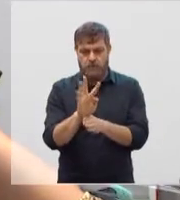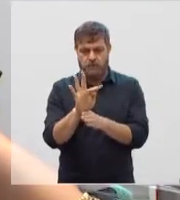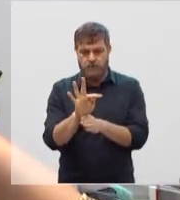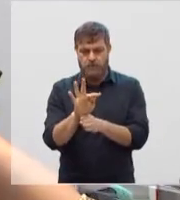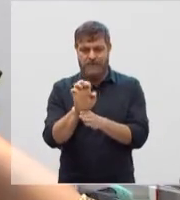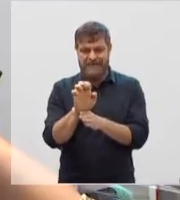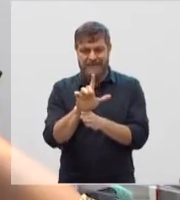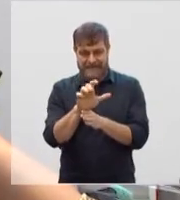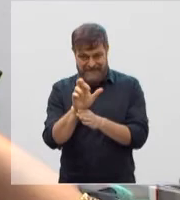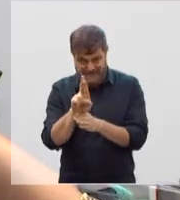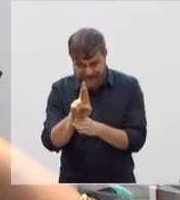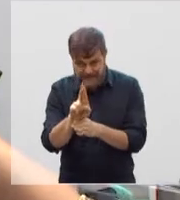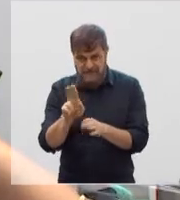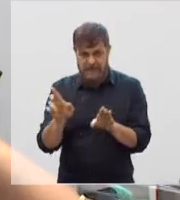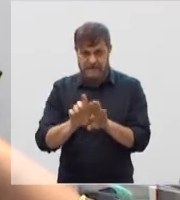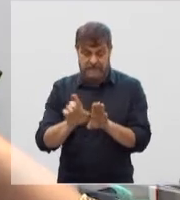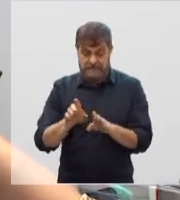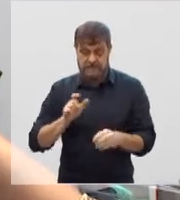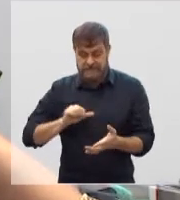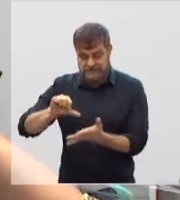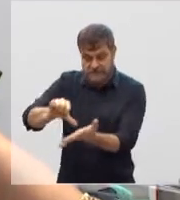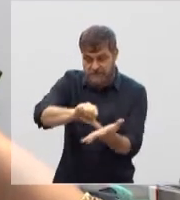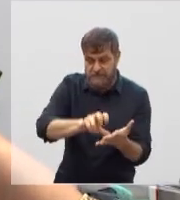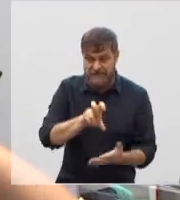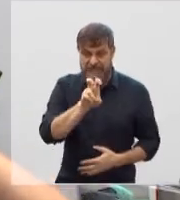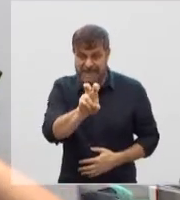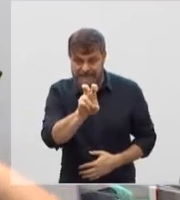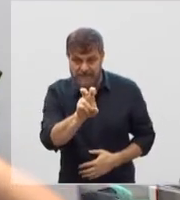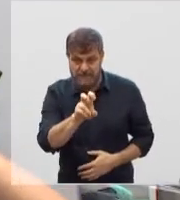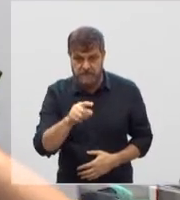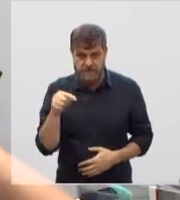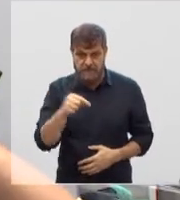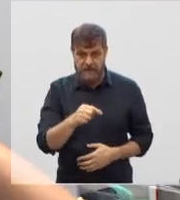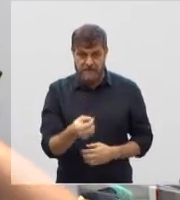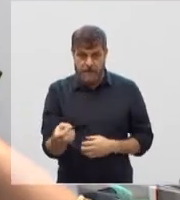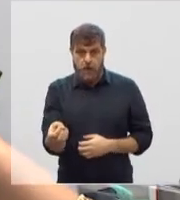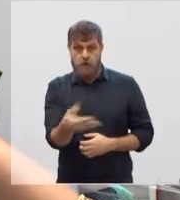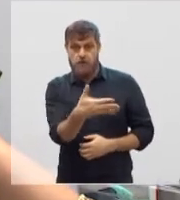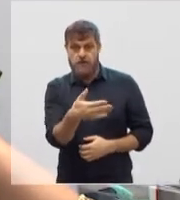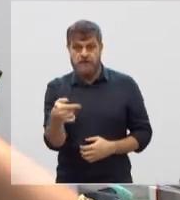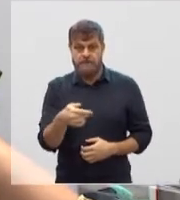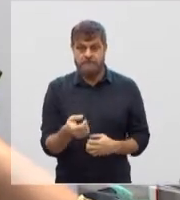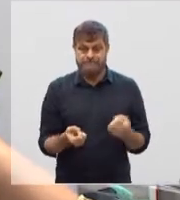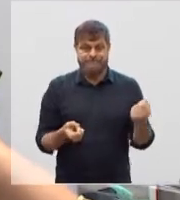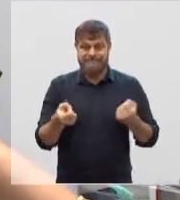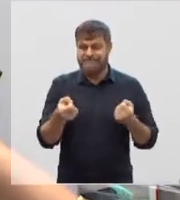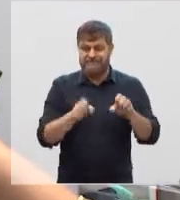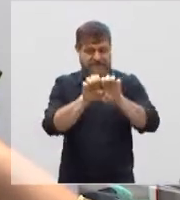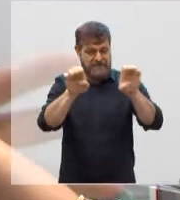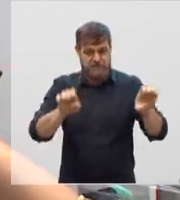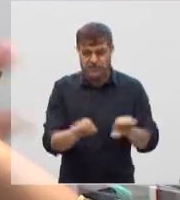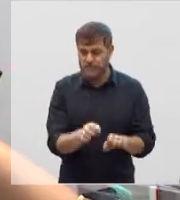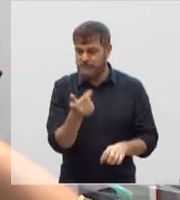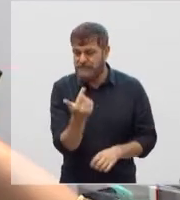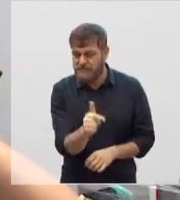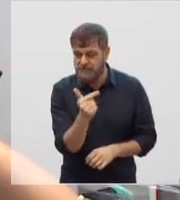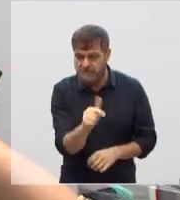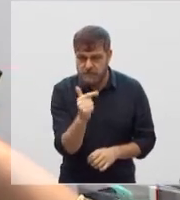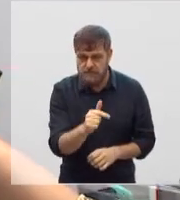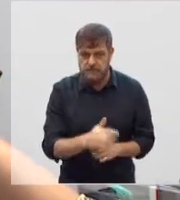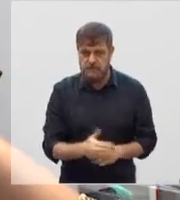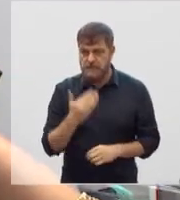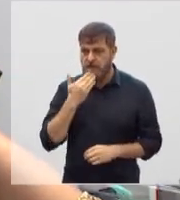conselheiros tutelares, porque temos 5 conselhos de 5 conselheiros. Só que o 5º conselho, por ser mais recente ou mais novo, não tinha ainda